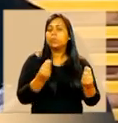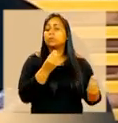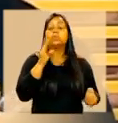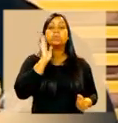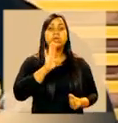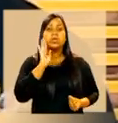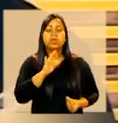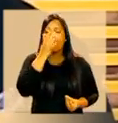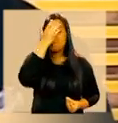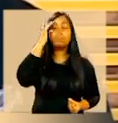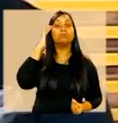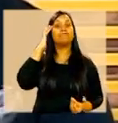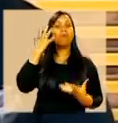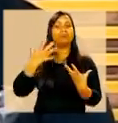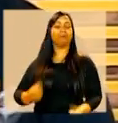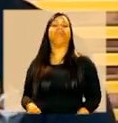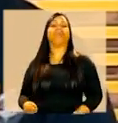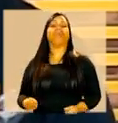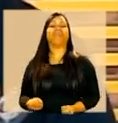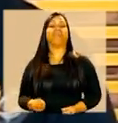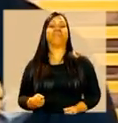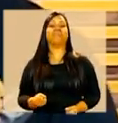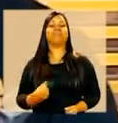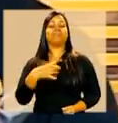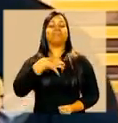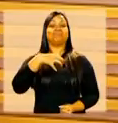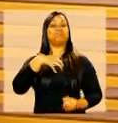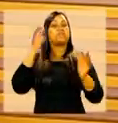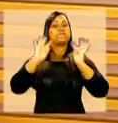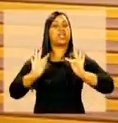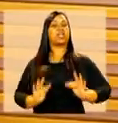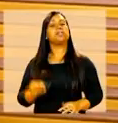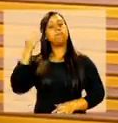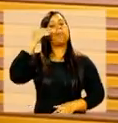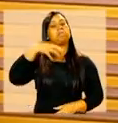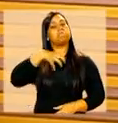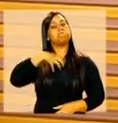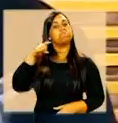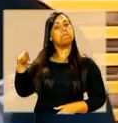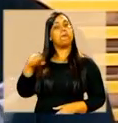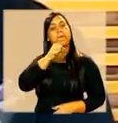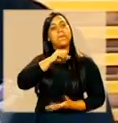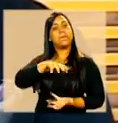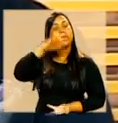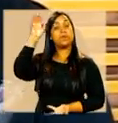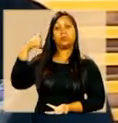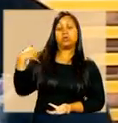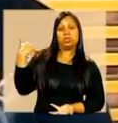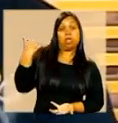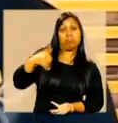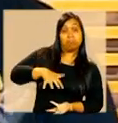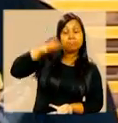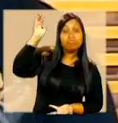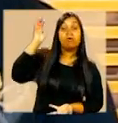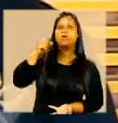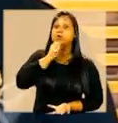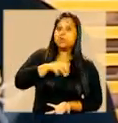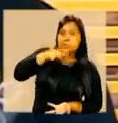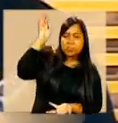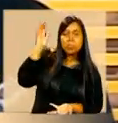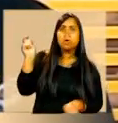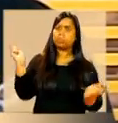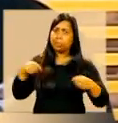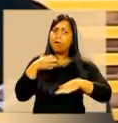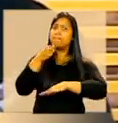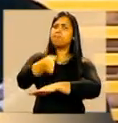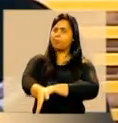muito bacana ver como eles interpretaram, ressignificaram essa experiência para eles. Então, eu estou na terceira idade, mas é para mim também. Eu posso,